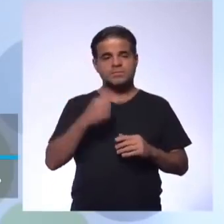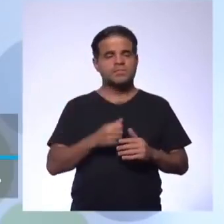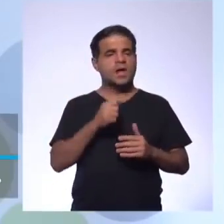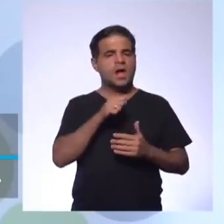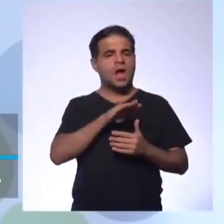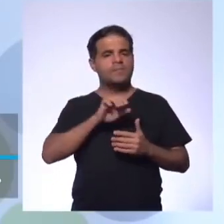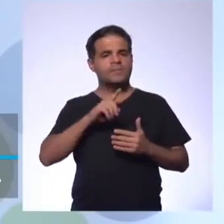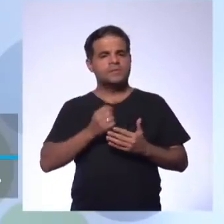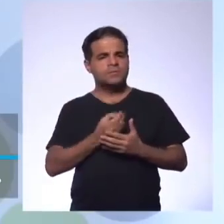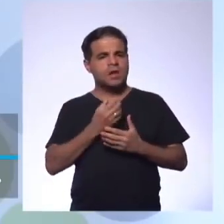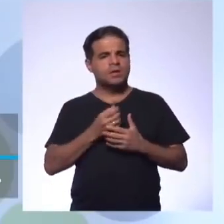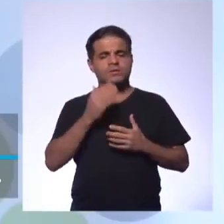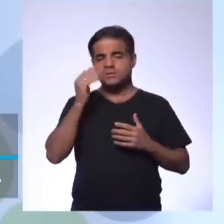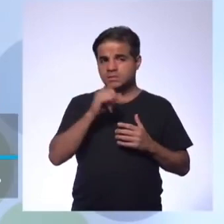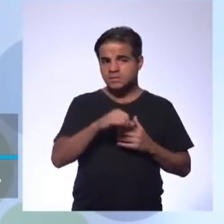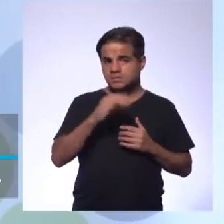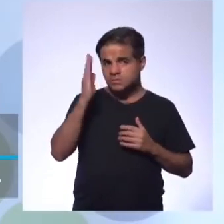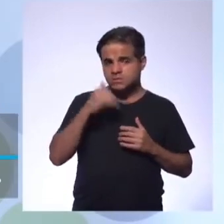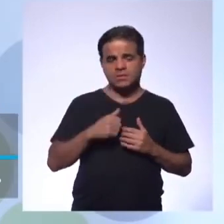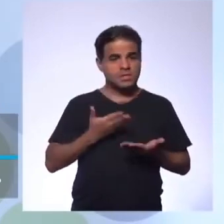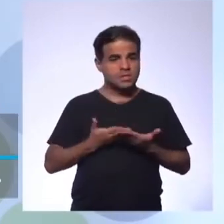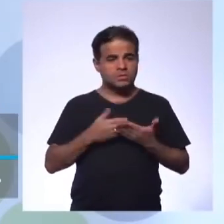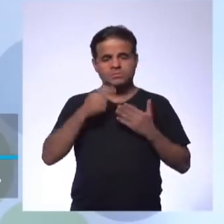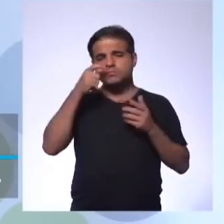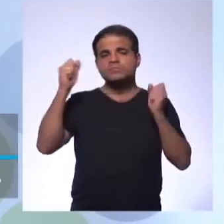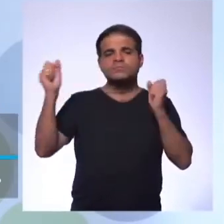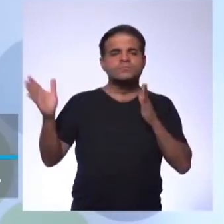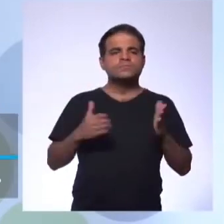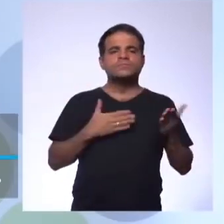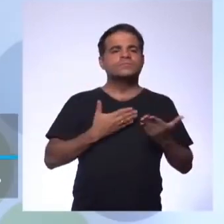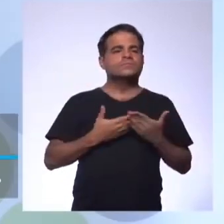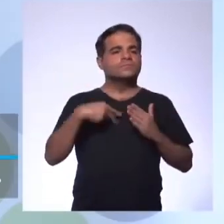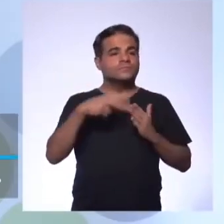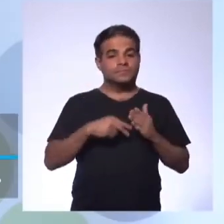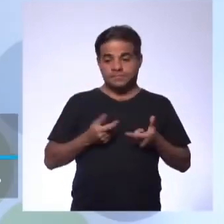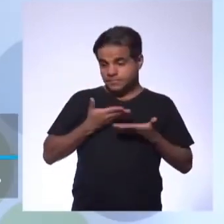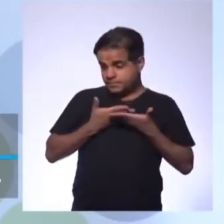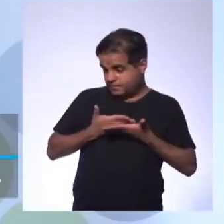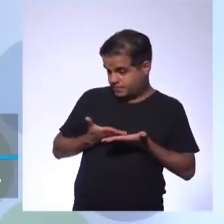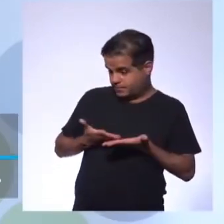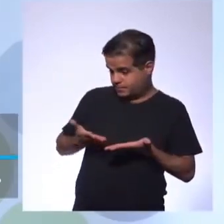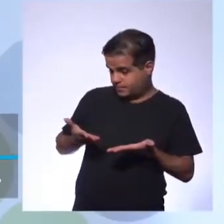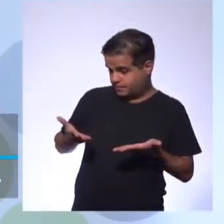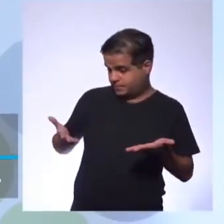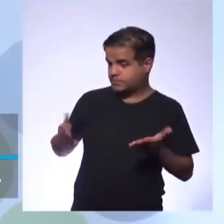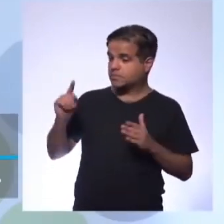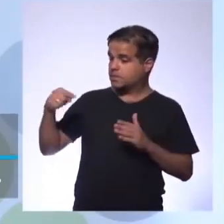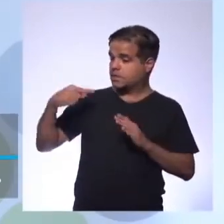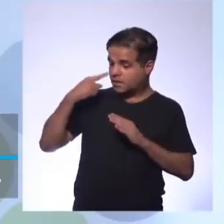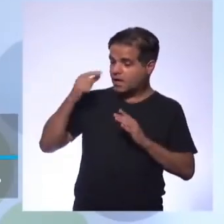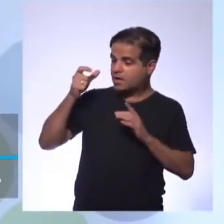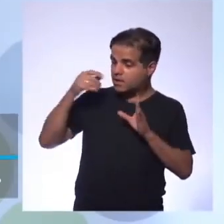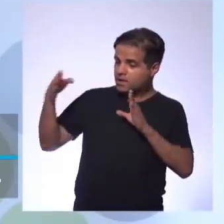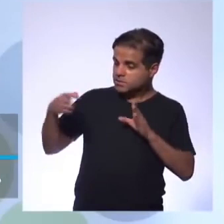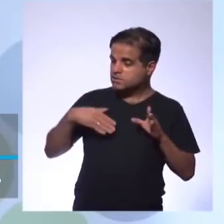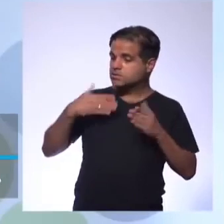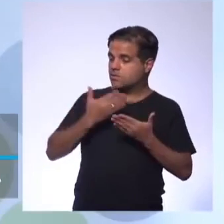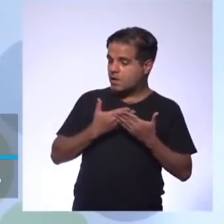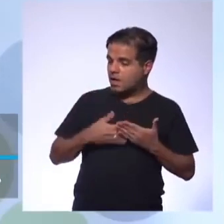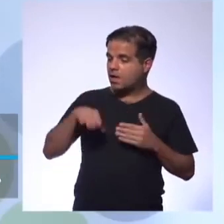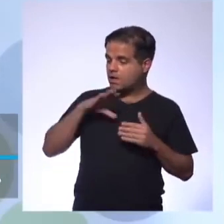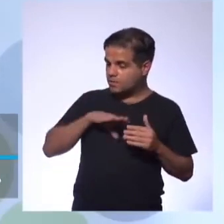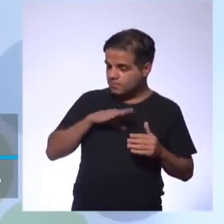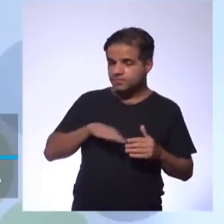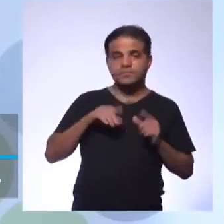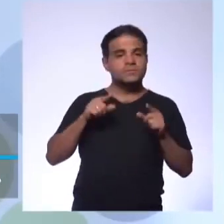olha, acredito que se você está acompanhando essa aula, está conseguindo ler o que está aqui, ó, você está assistindo língua portuguesa, se você está acompanhando